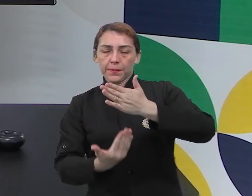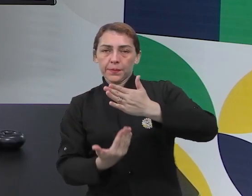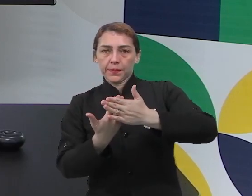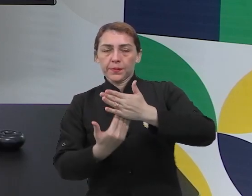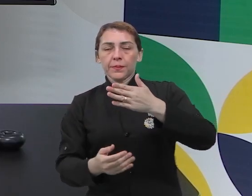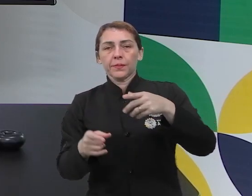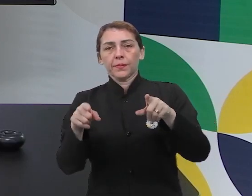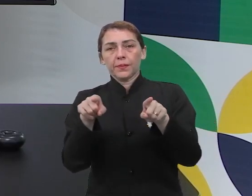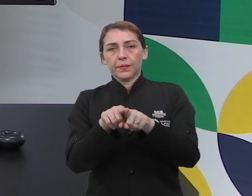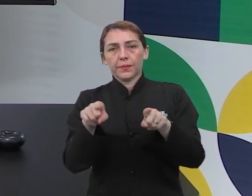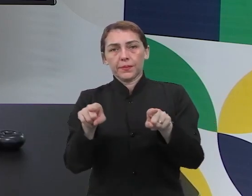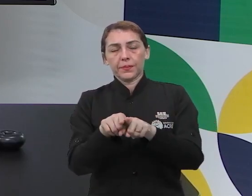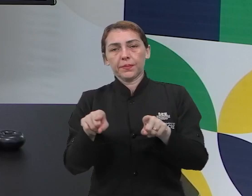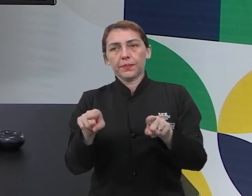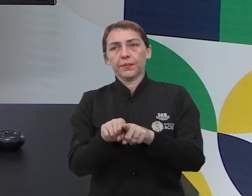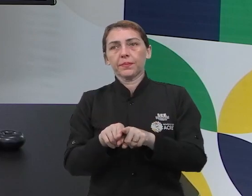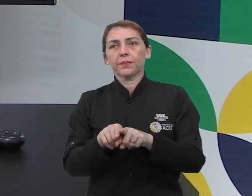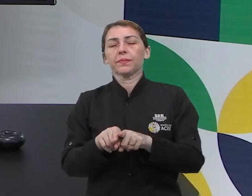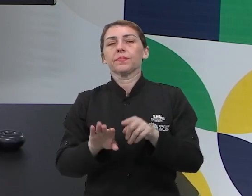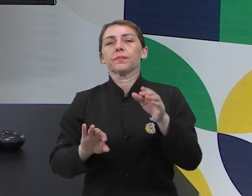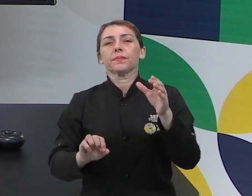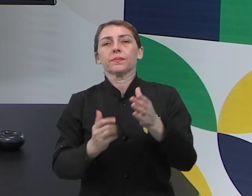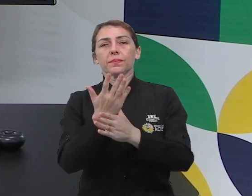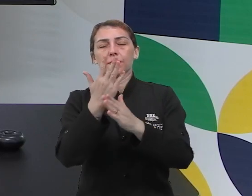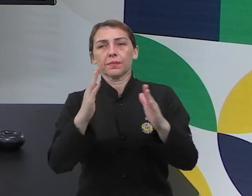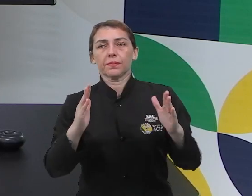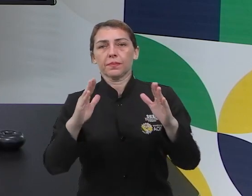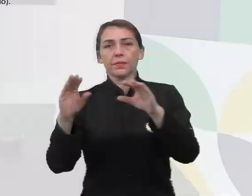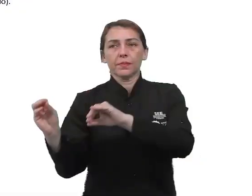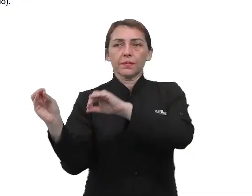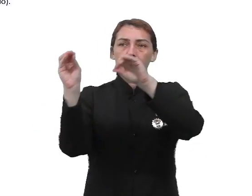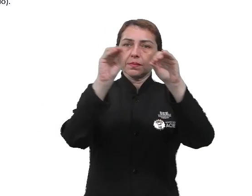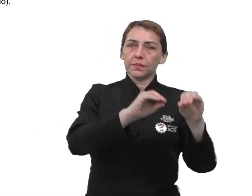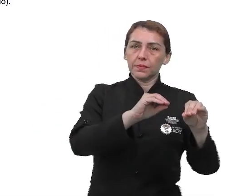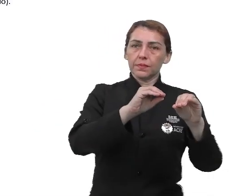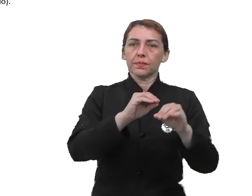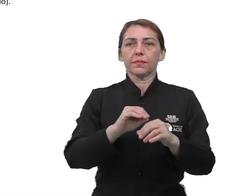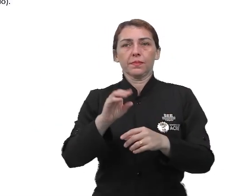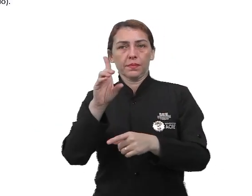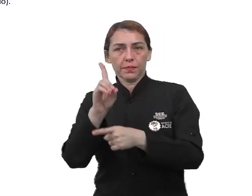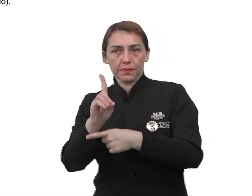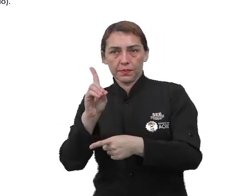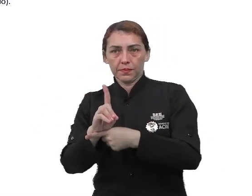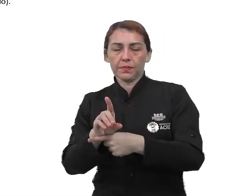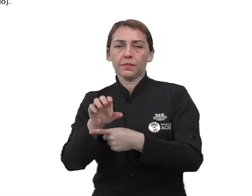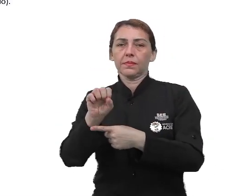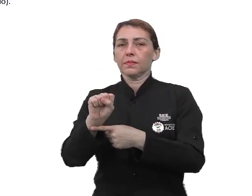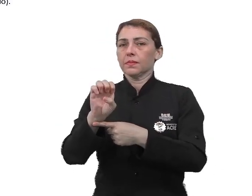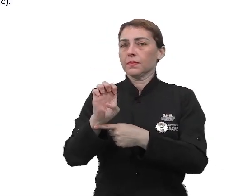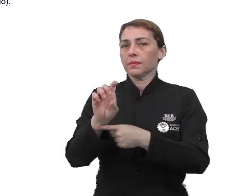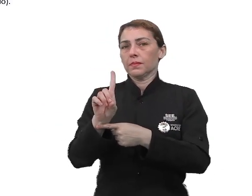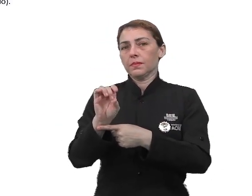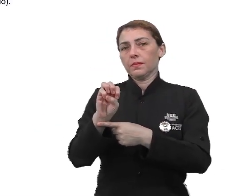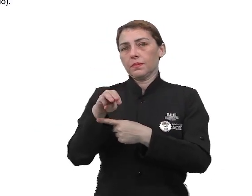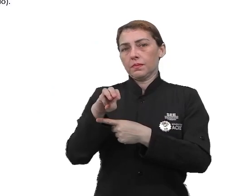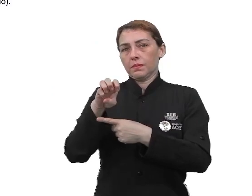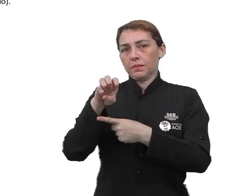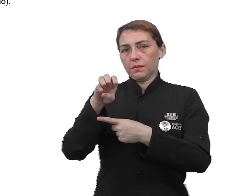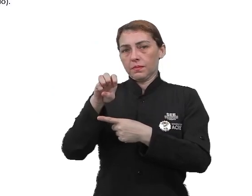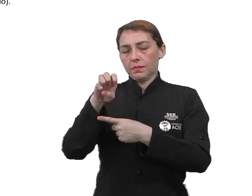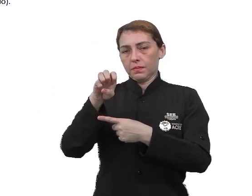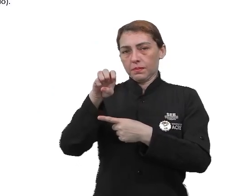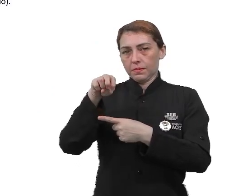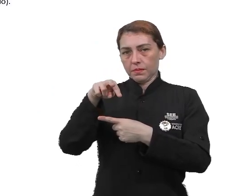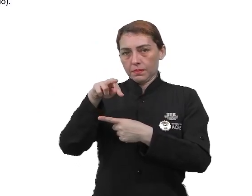consequentemente, o intemperismo, a erosão e o transporte. Letra D. Sedimentação da erosão